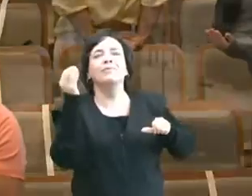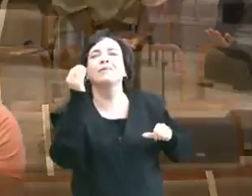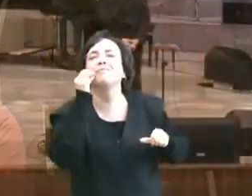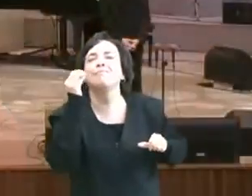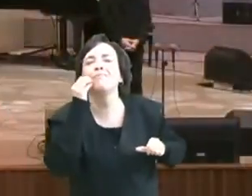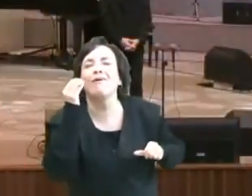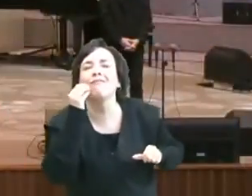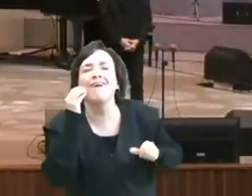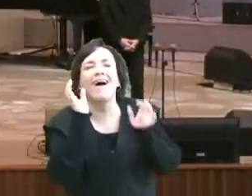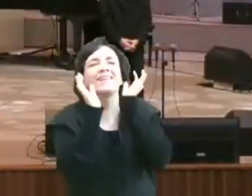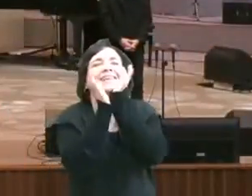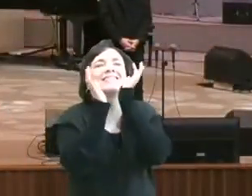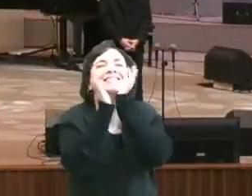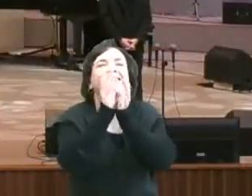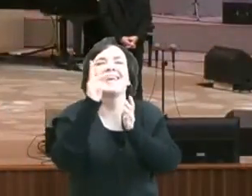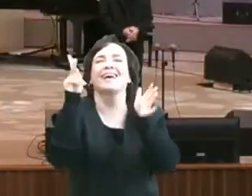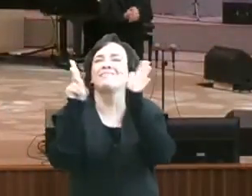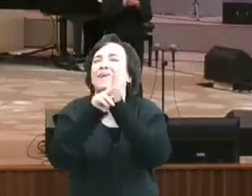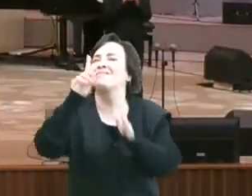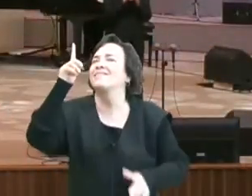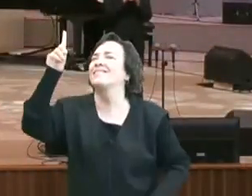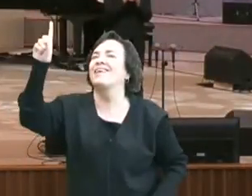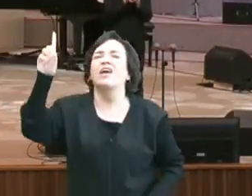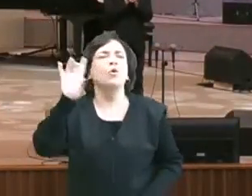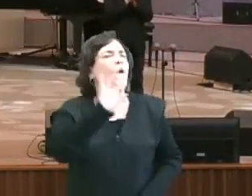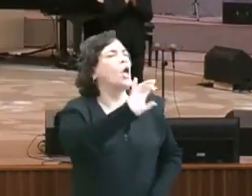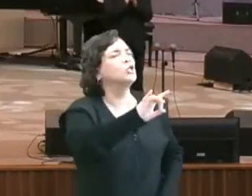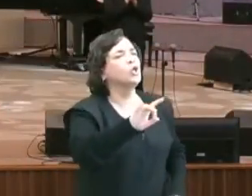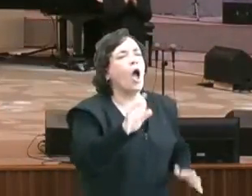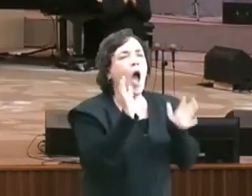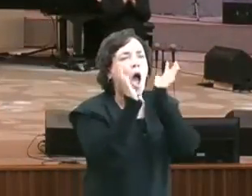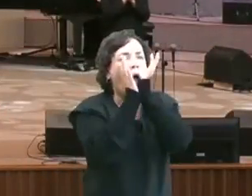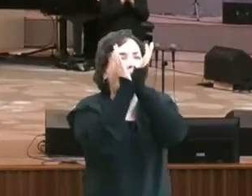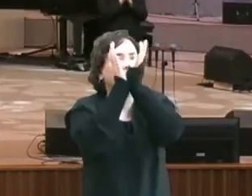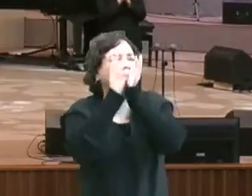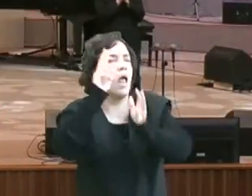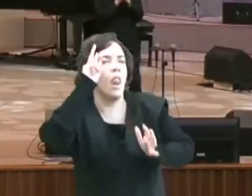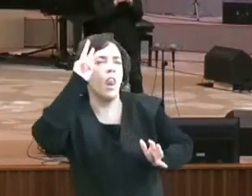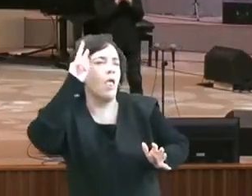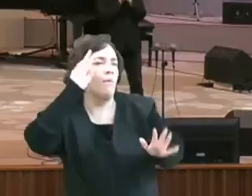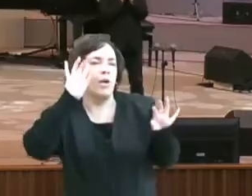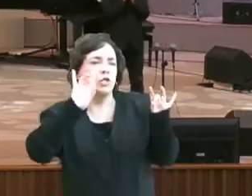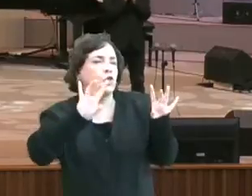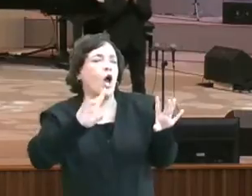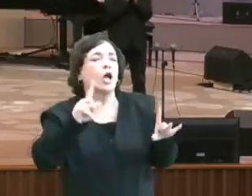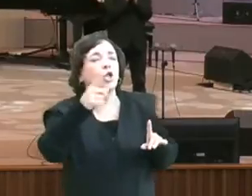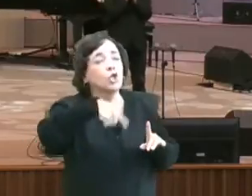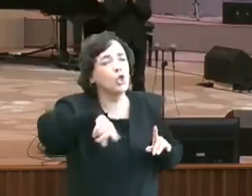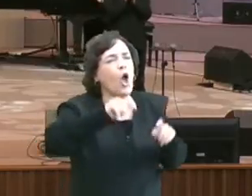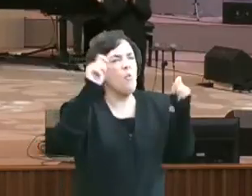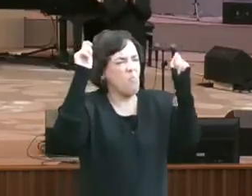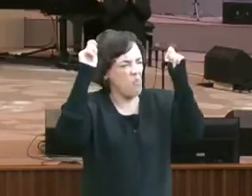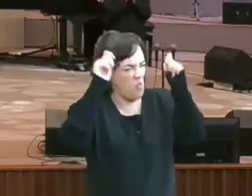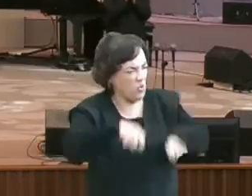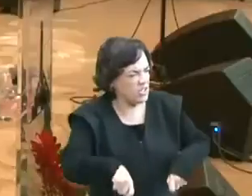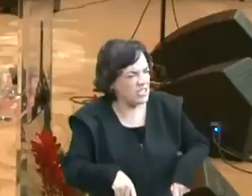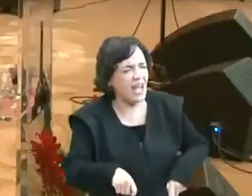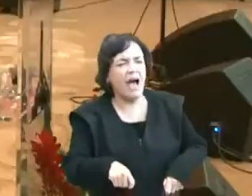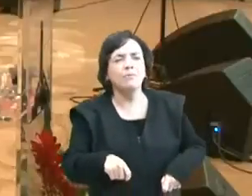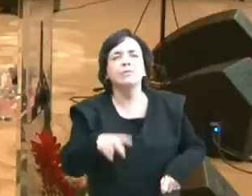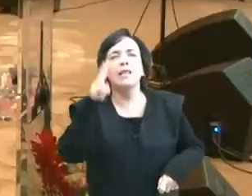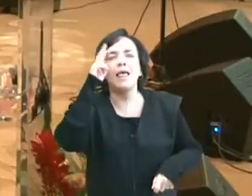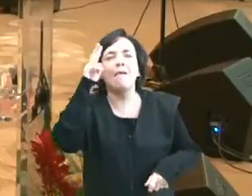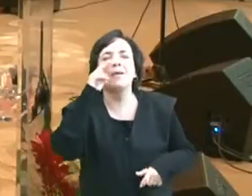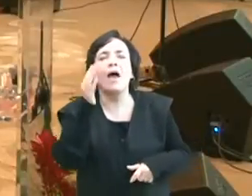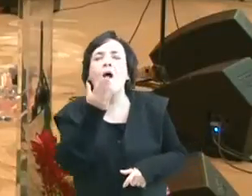eu quero pedir que não seja apenas um memorial para nós, que possamos sim comer as comidas dos anjos,